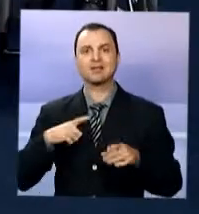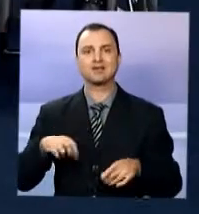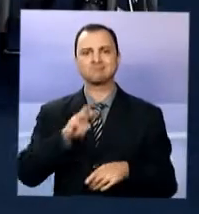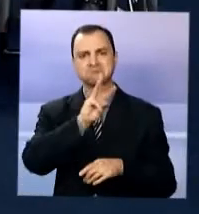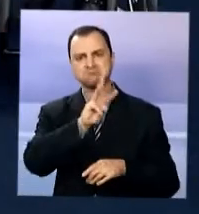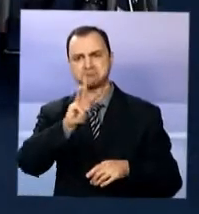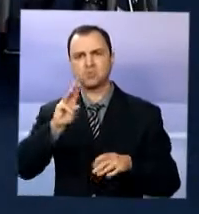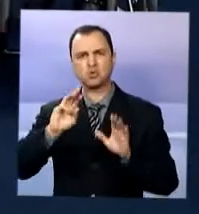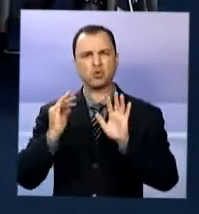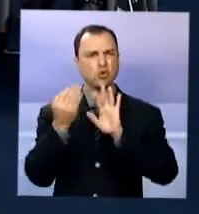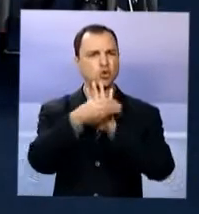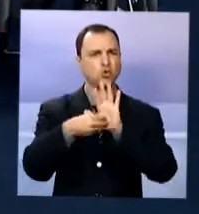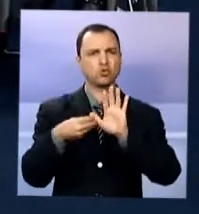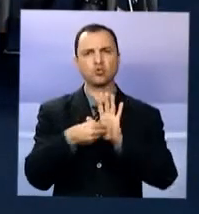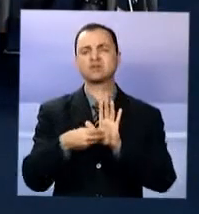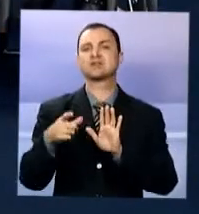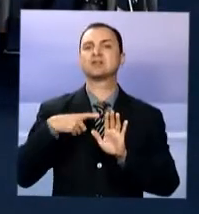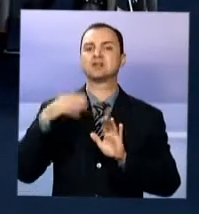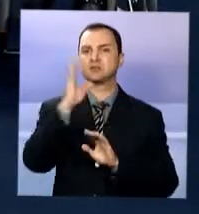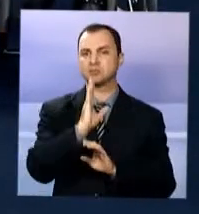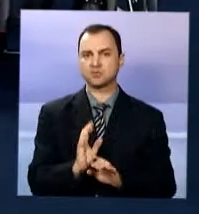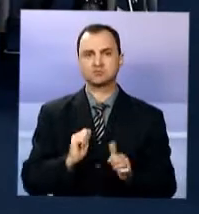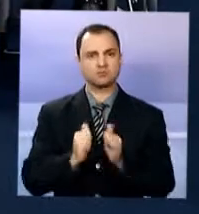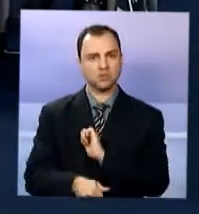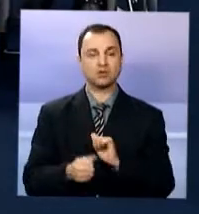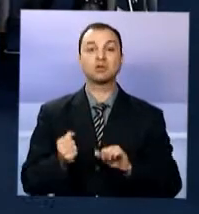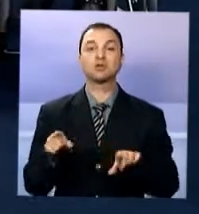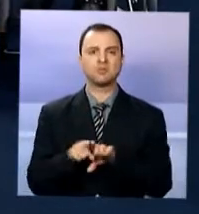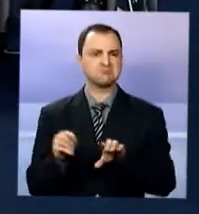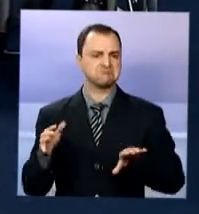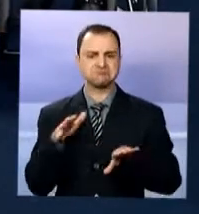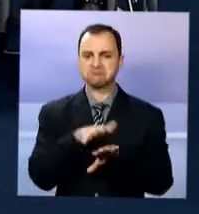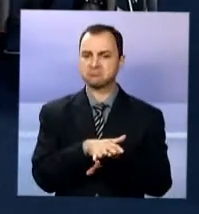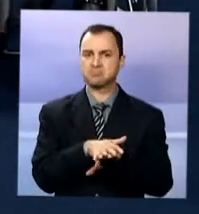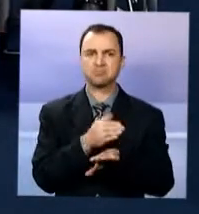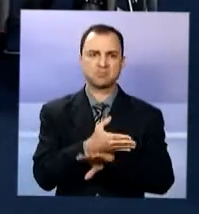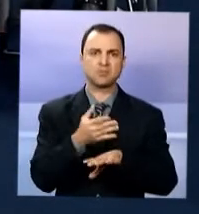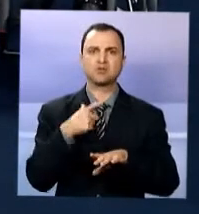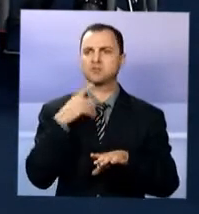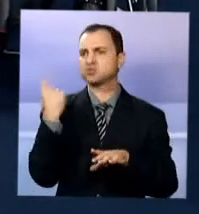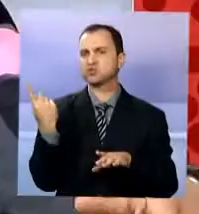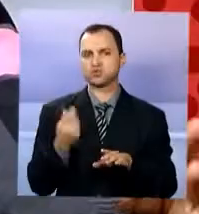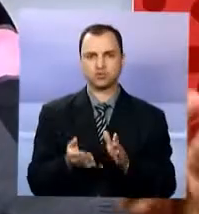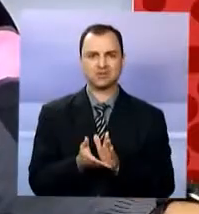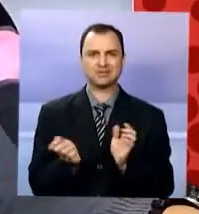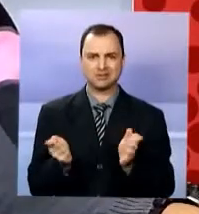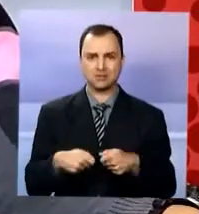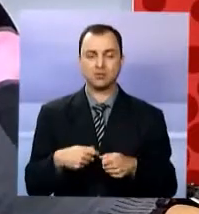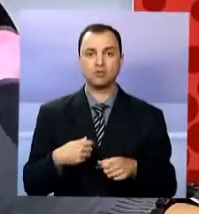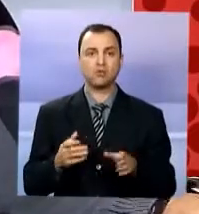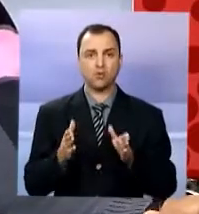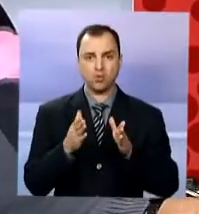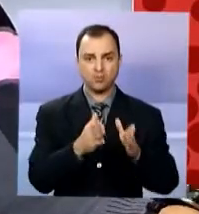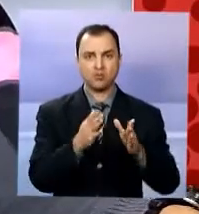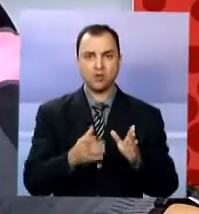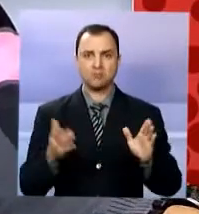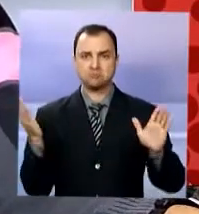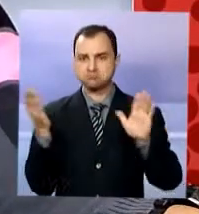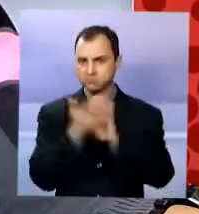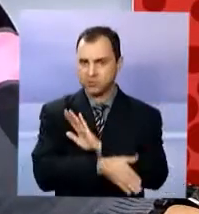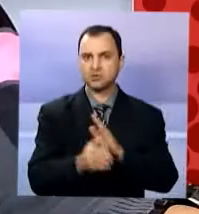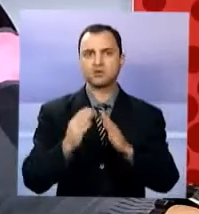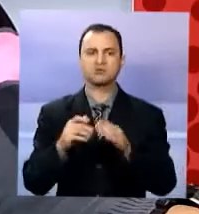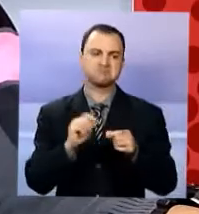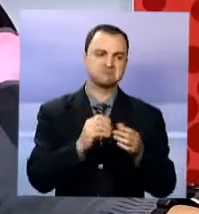sites de todas as modalidades que tem no Brasil e acessível todas as pessoas aí acho que o caminho é sair de casa